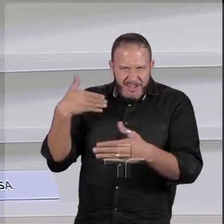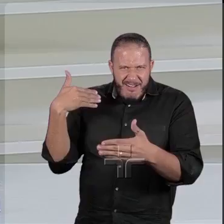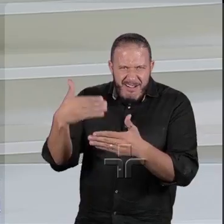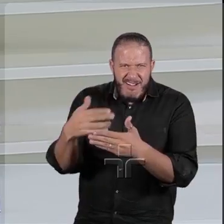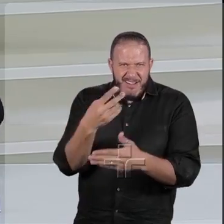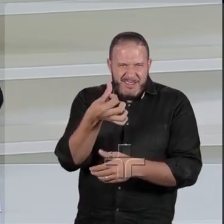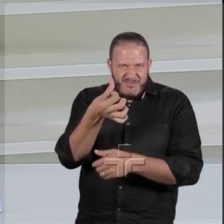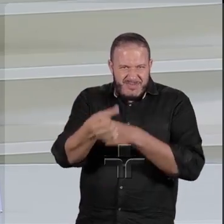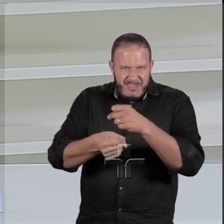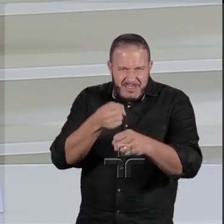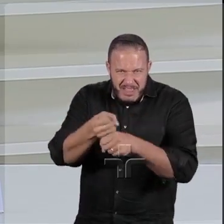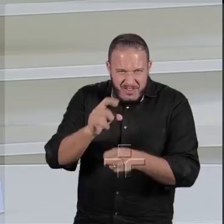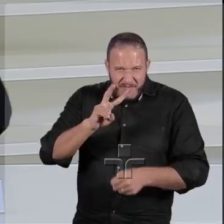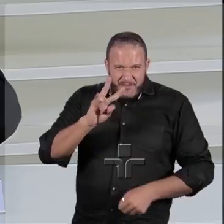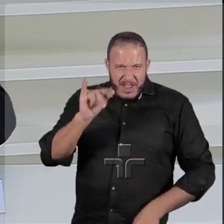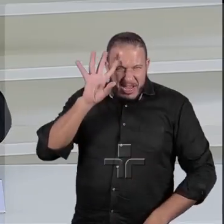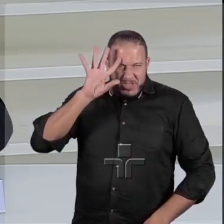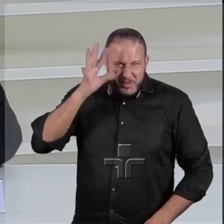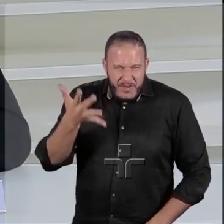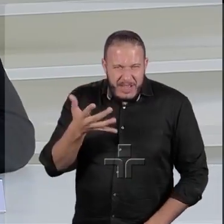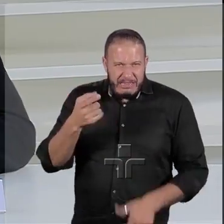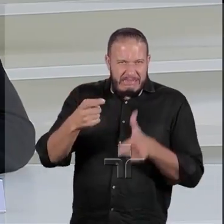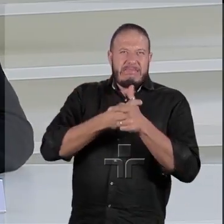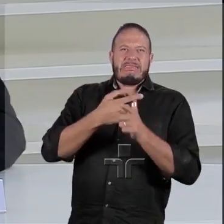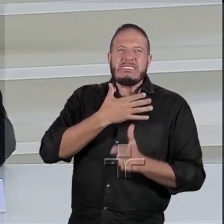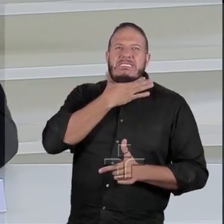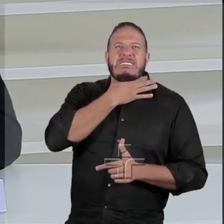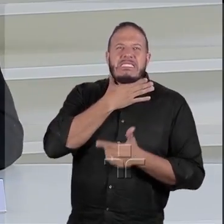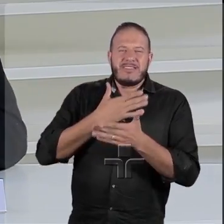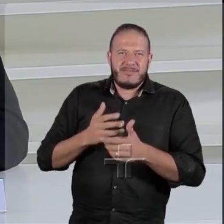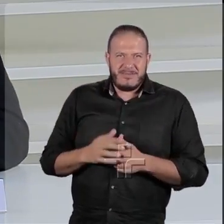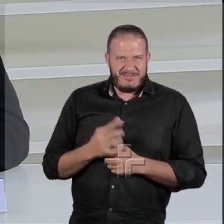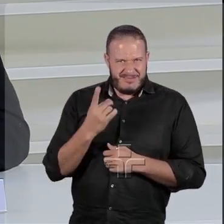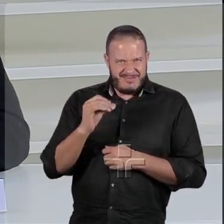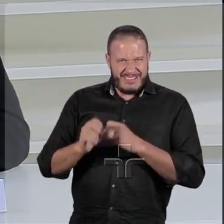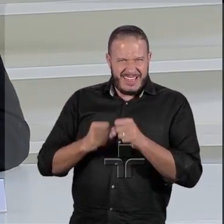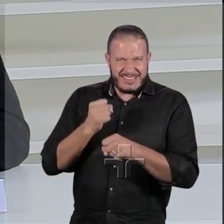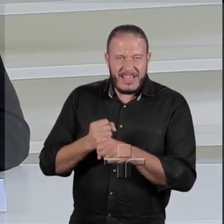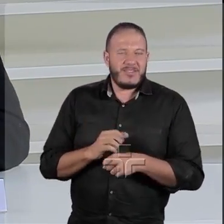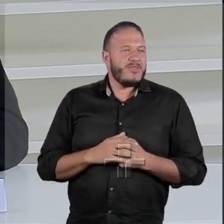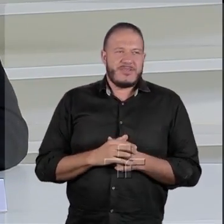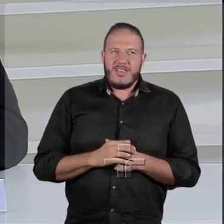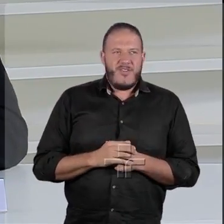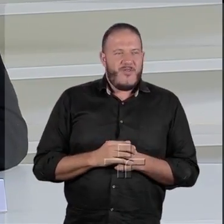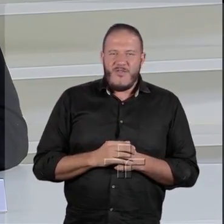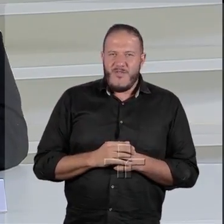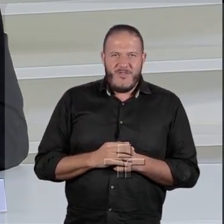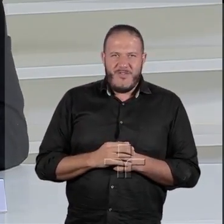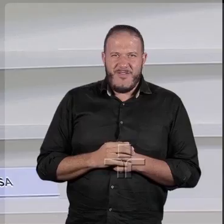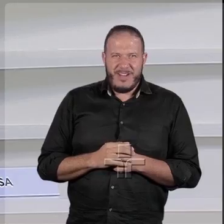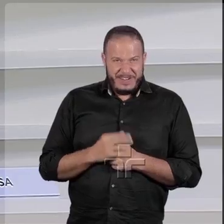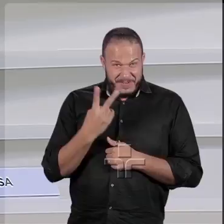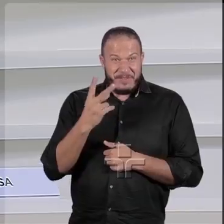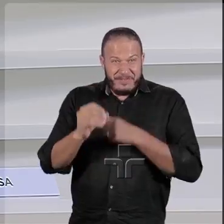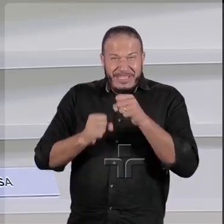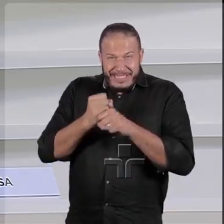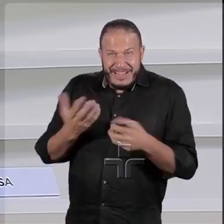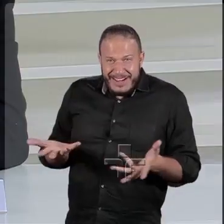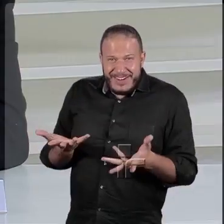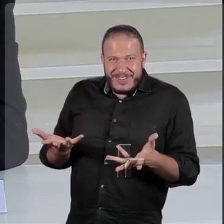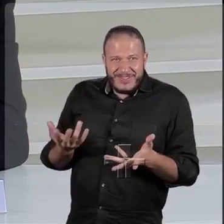resolver o rombo da Previdência? Não. 10 anos? Não. 20 anos vai